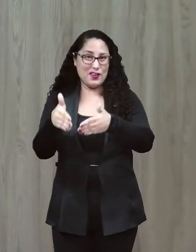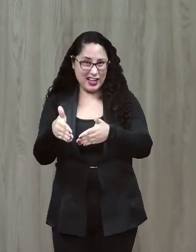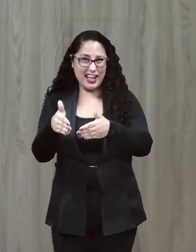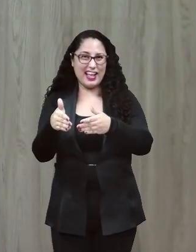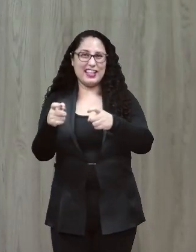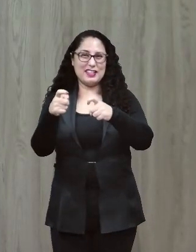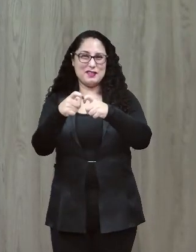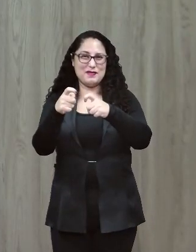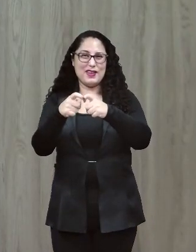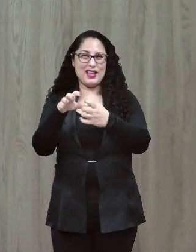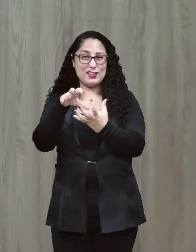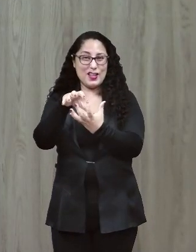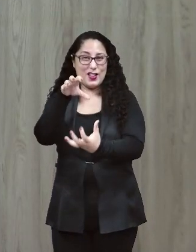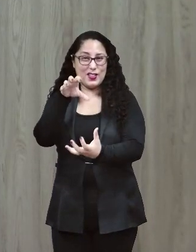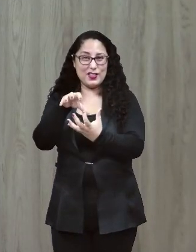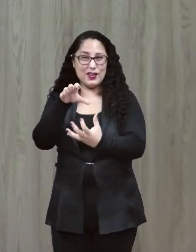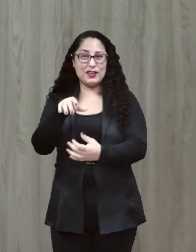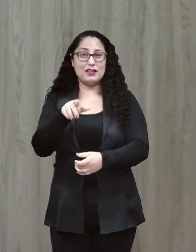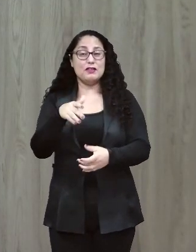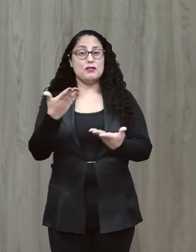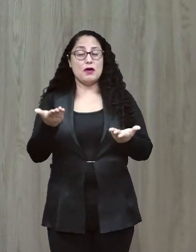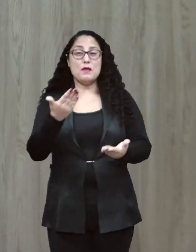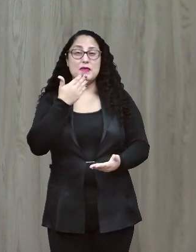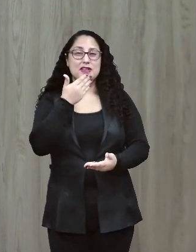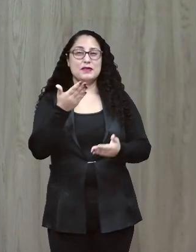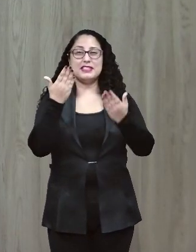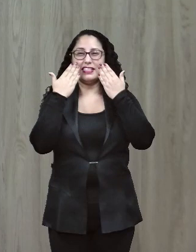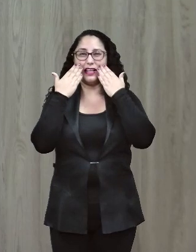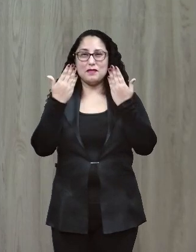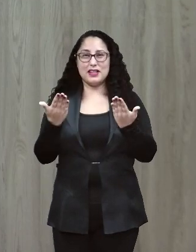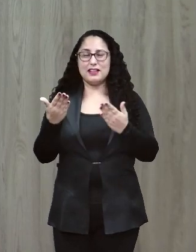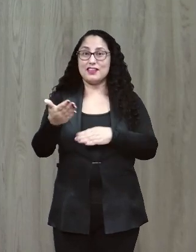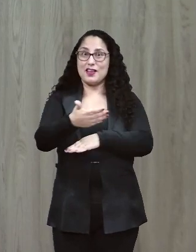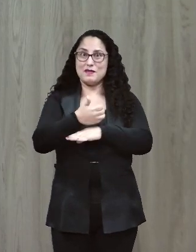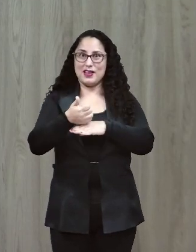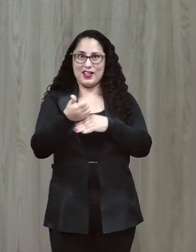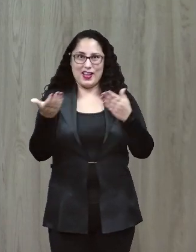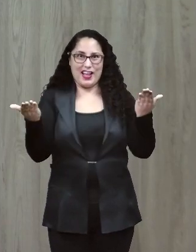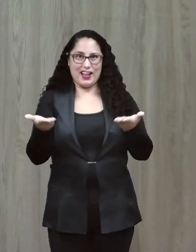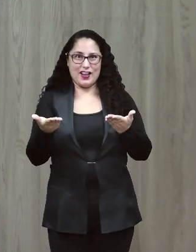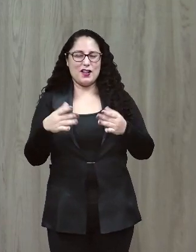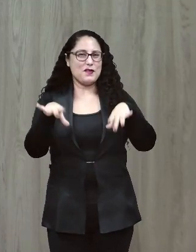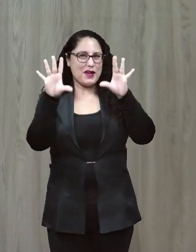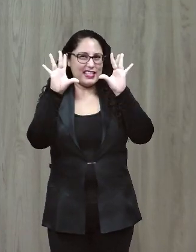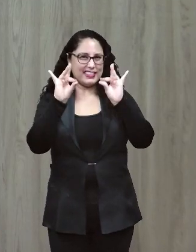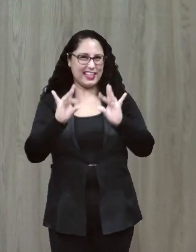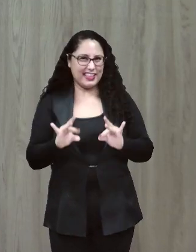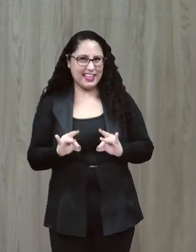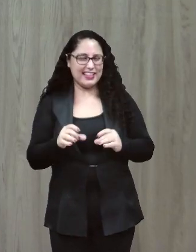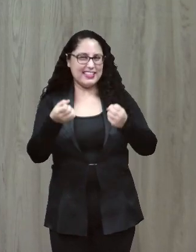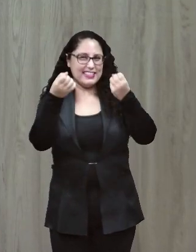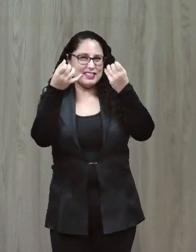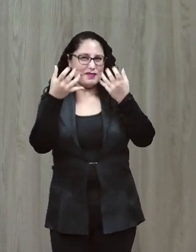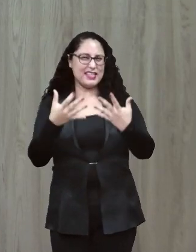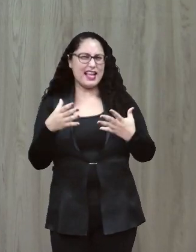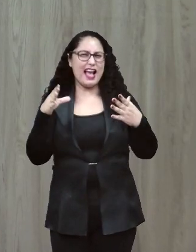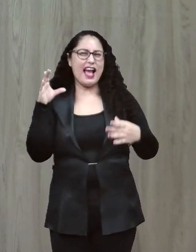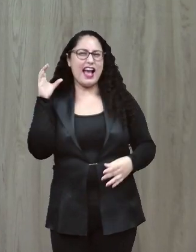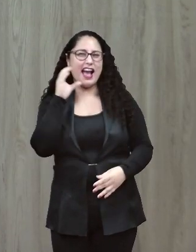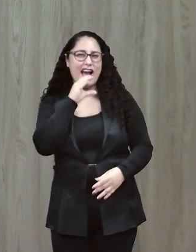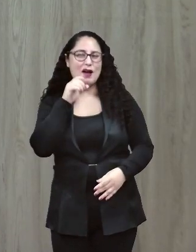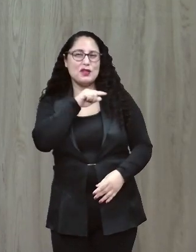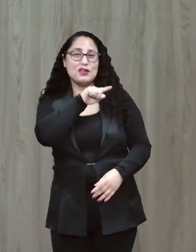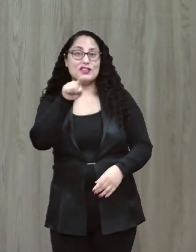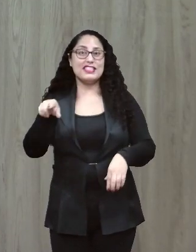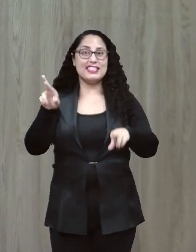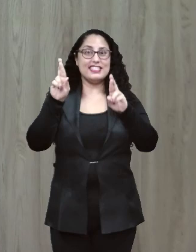gerontologia. E eu vou pedir para vocês se apresentarem melhor do que eu fiz, com mais detalhes, e dizerem rapidamente assim, o que